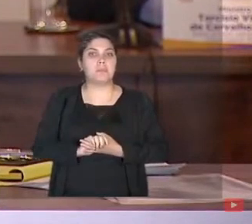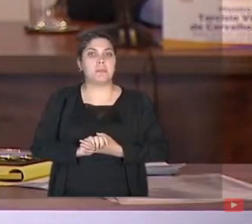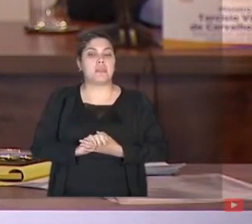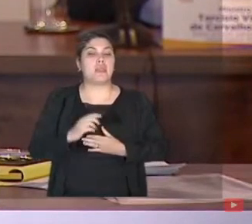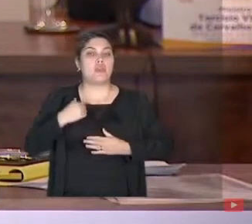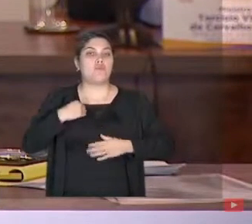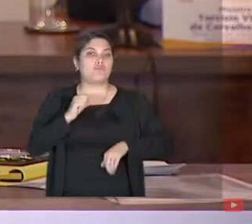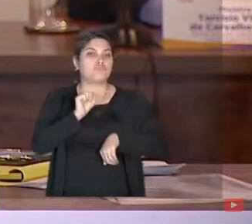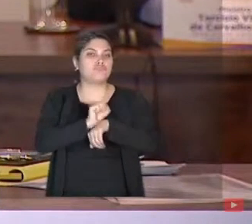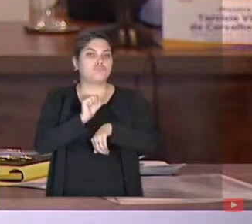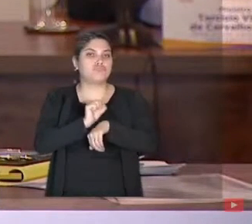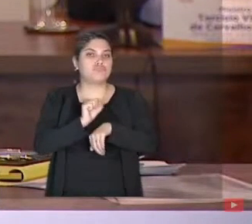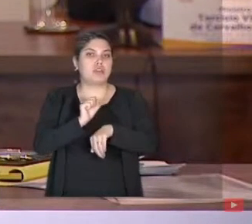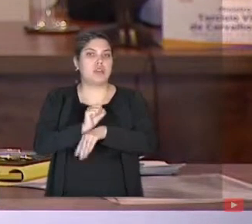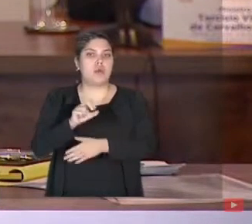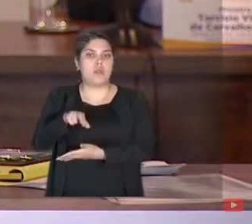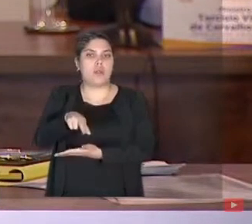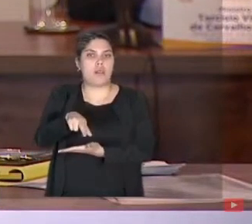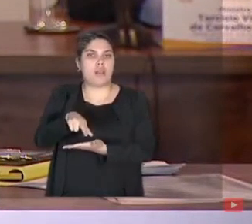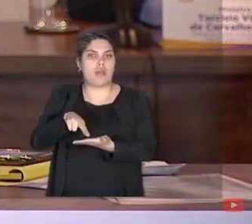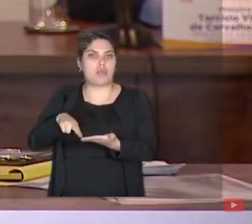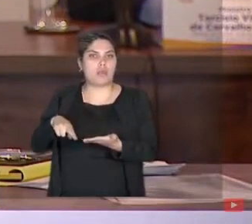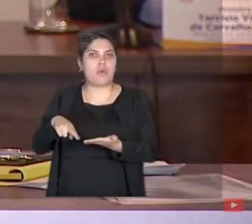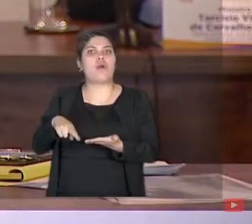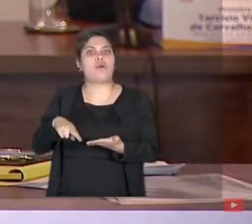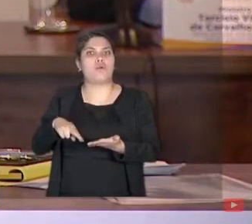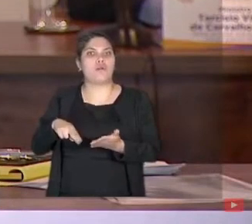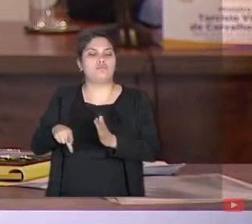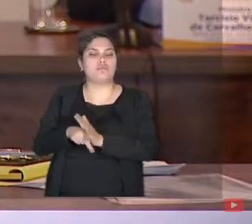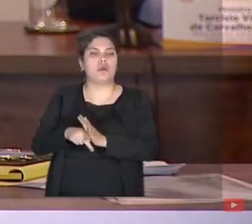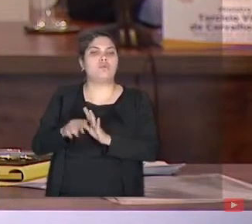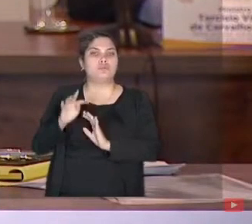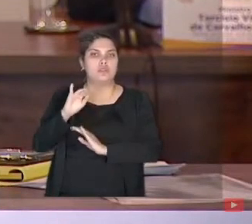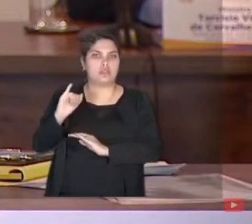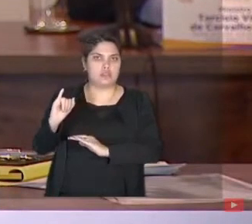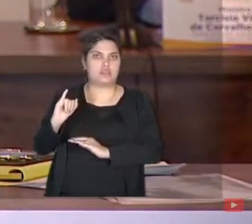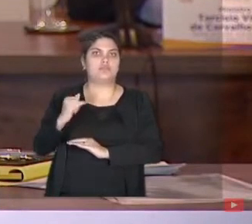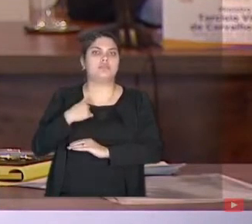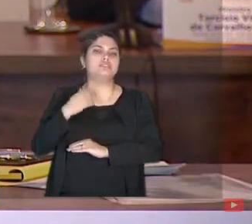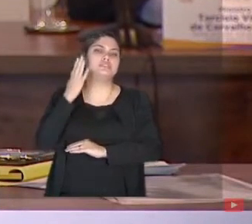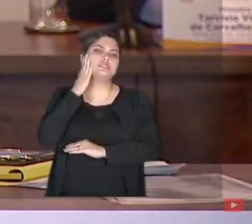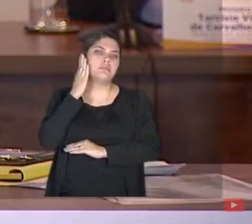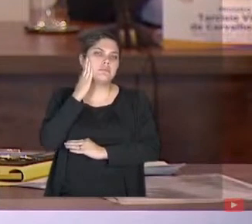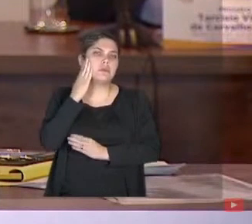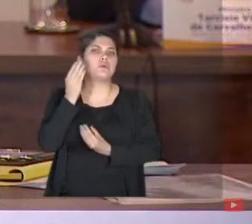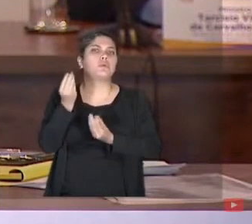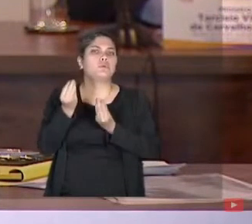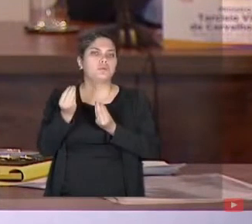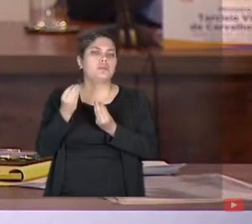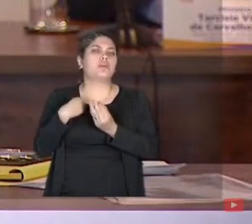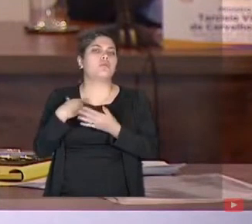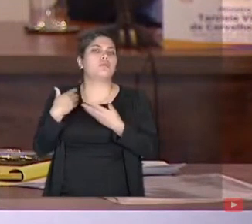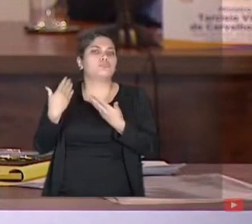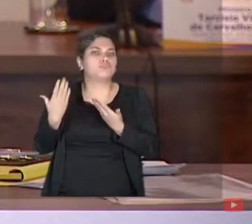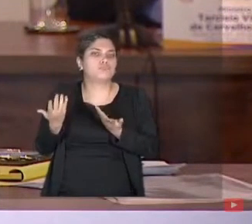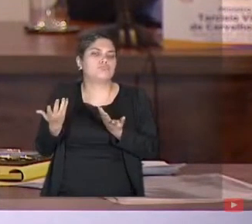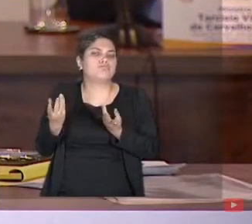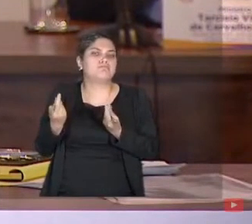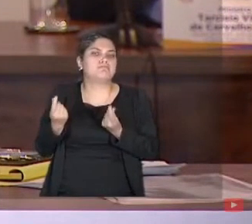eu vou esperar o relatório da tecnologia da informação para saber exatamente, Eliana, qual